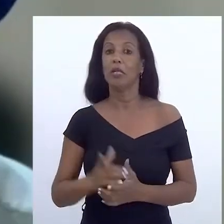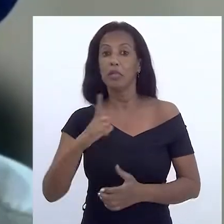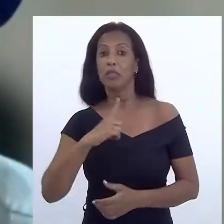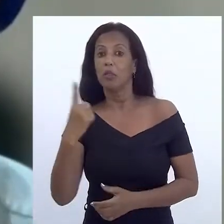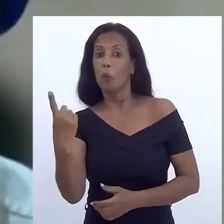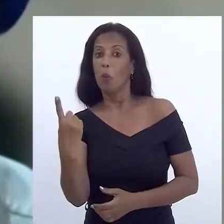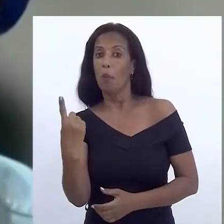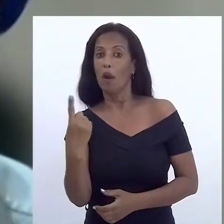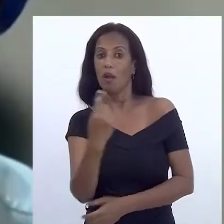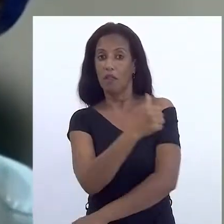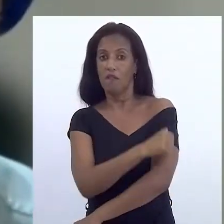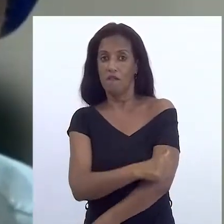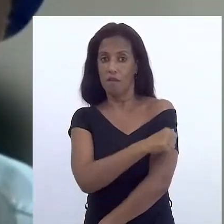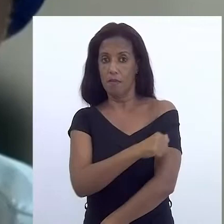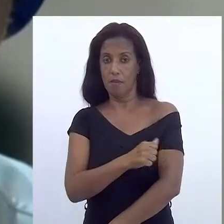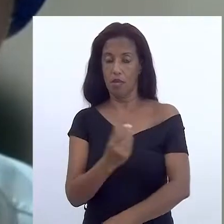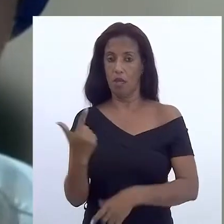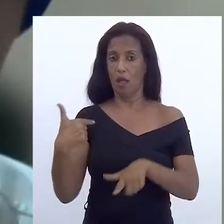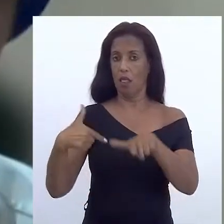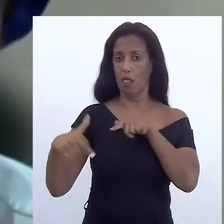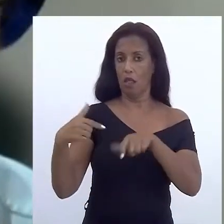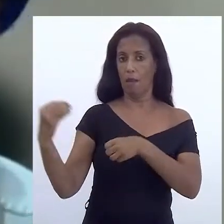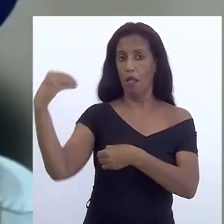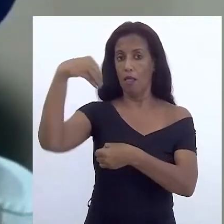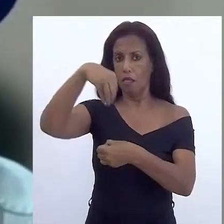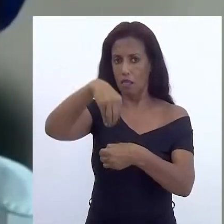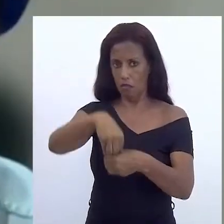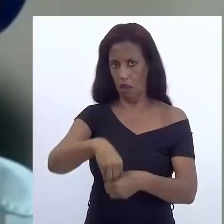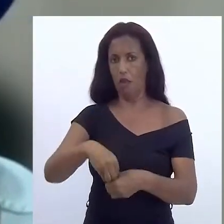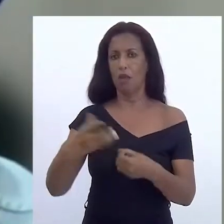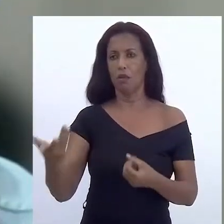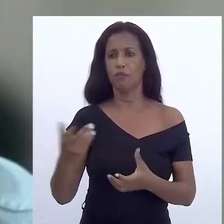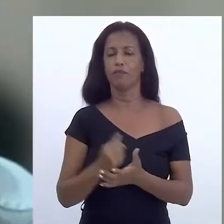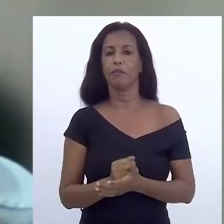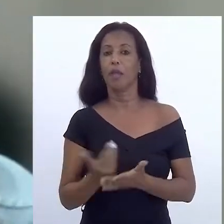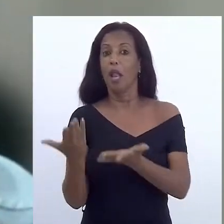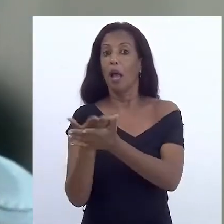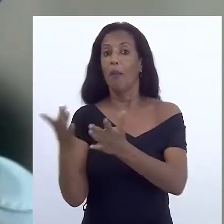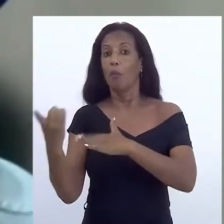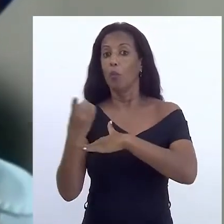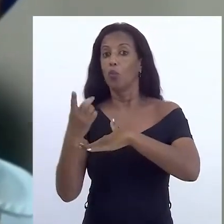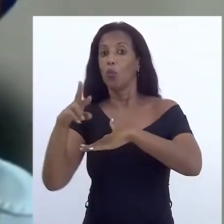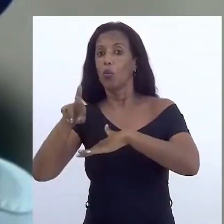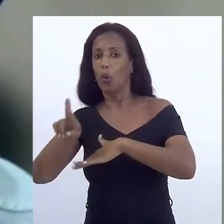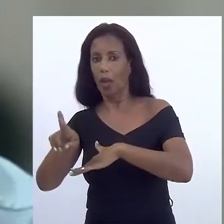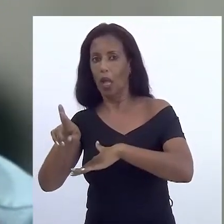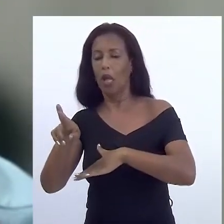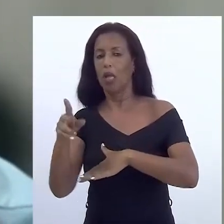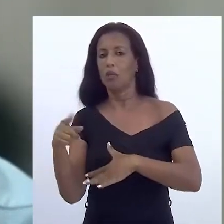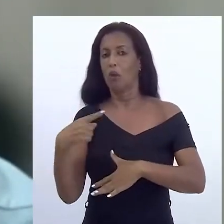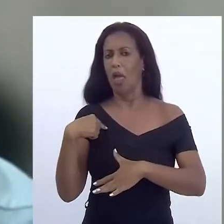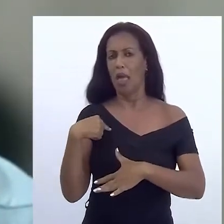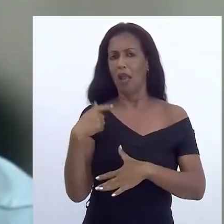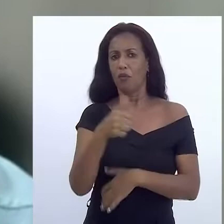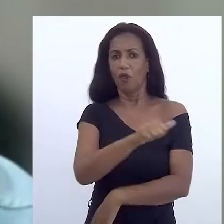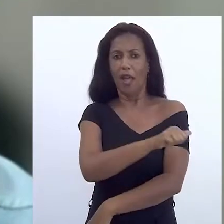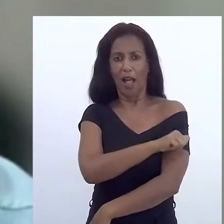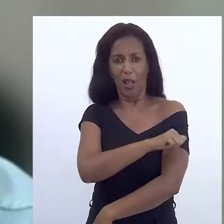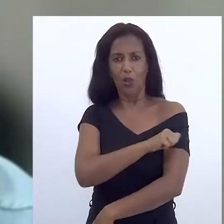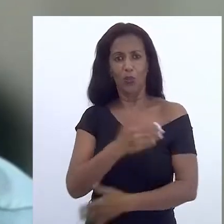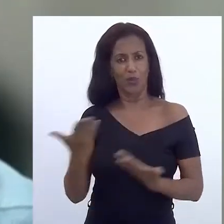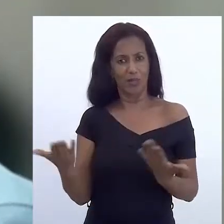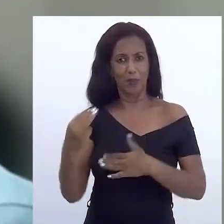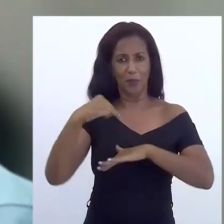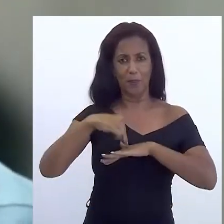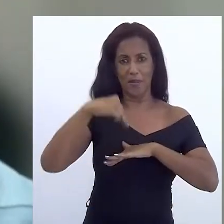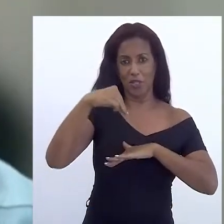que trabalha lá foi me orientando, acabou de defender o doutorado. Ela foi aluna de graduação, de mestrado, orientando no